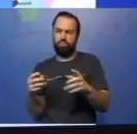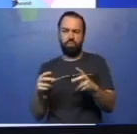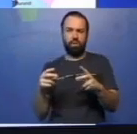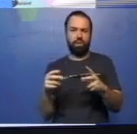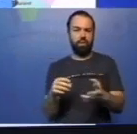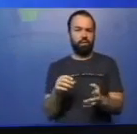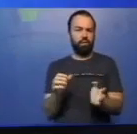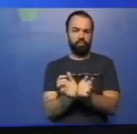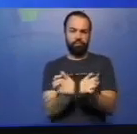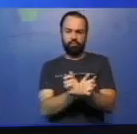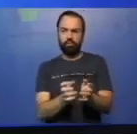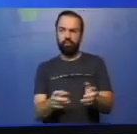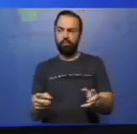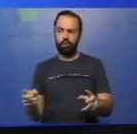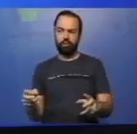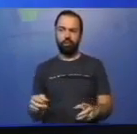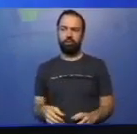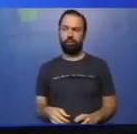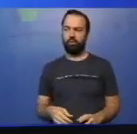cada país.